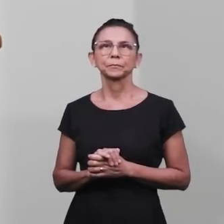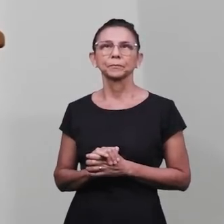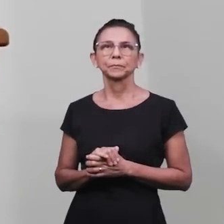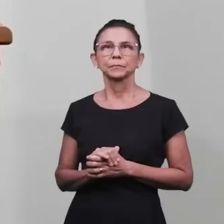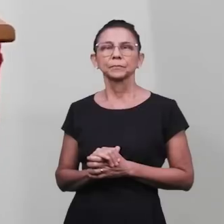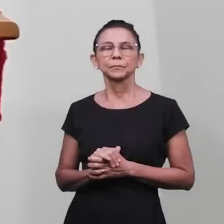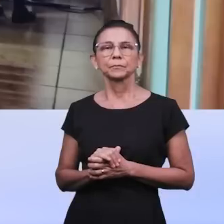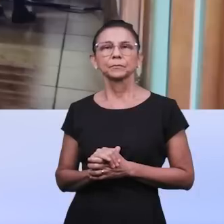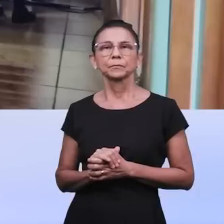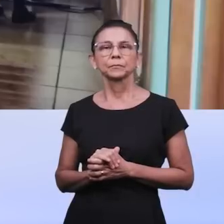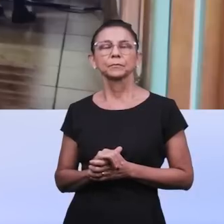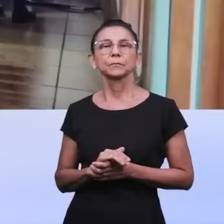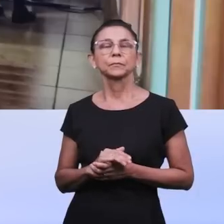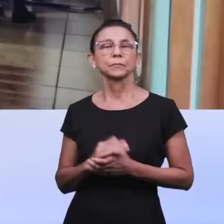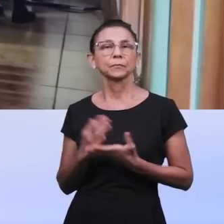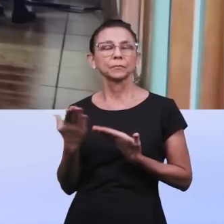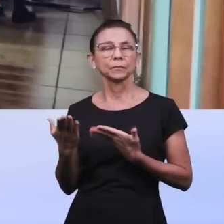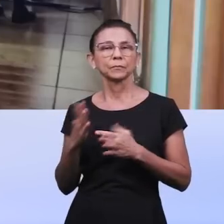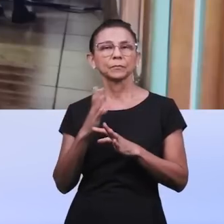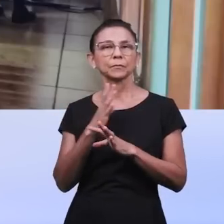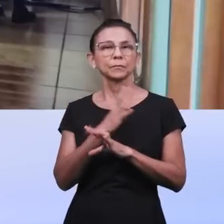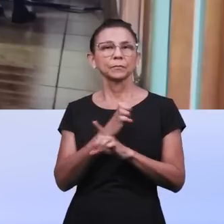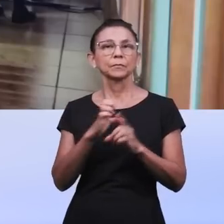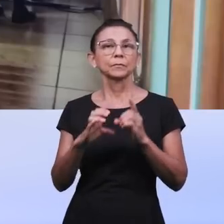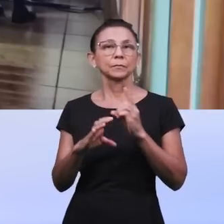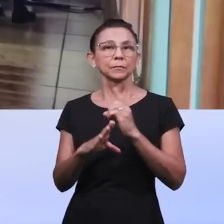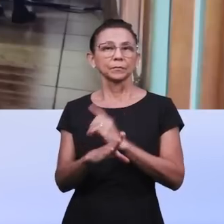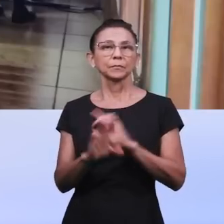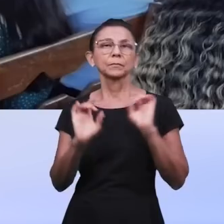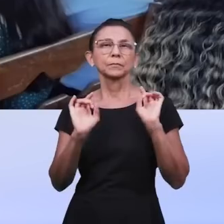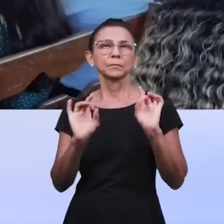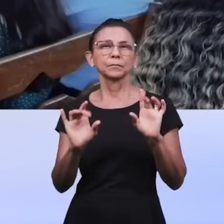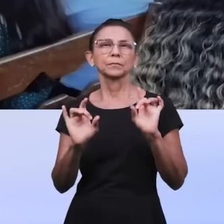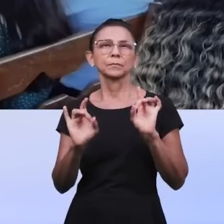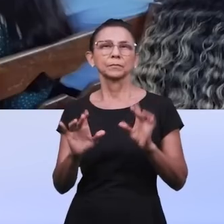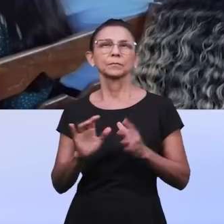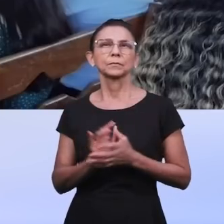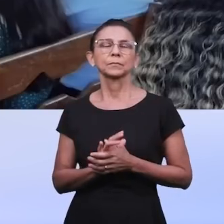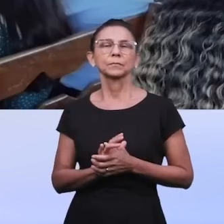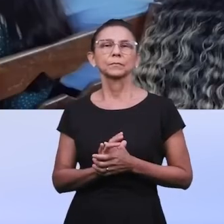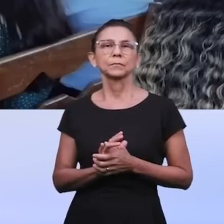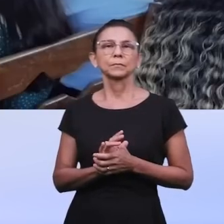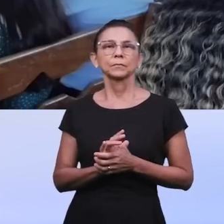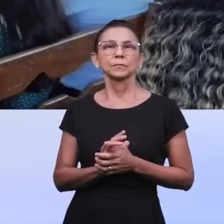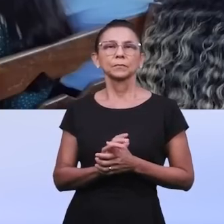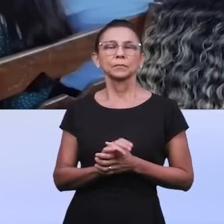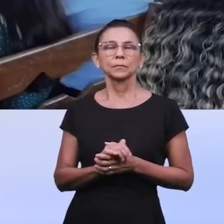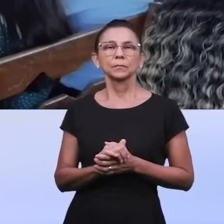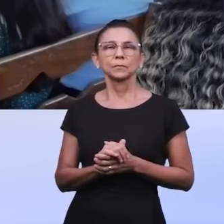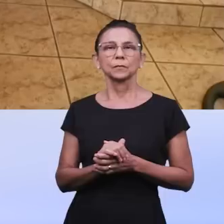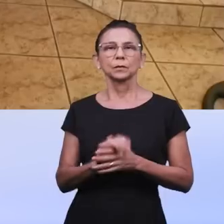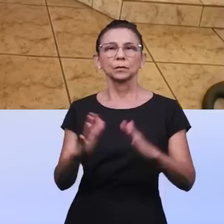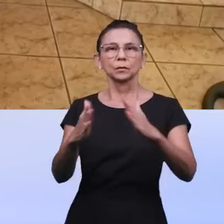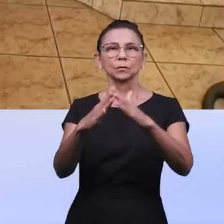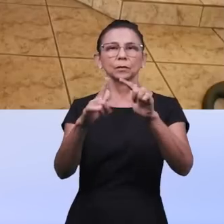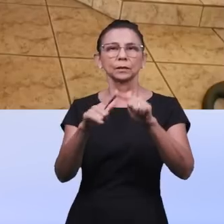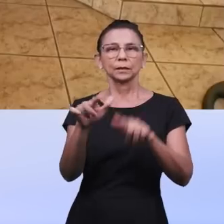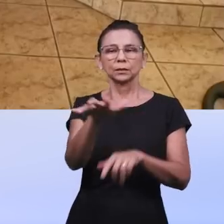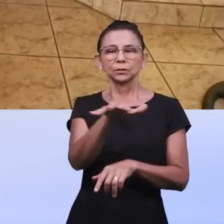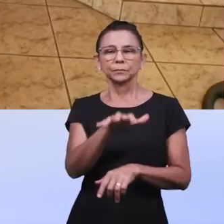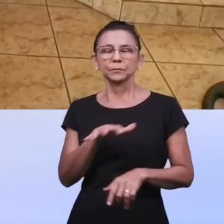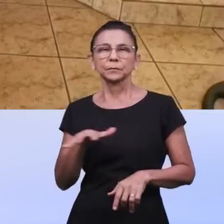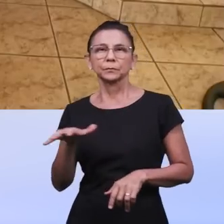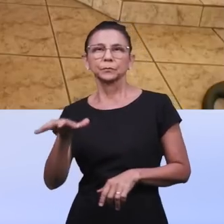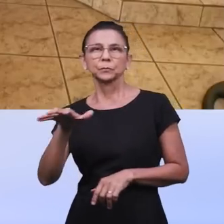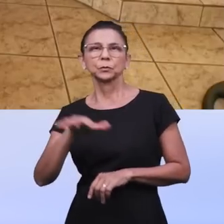dominical especial. No domingo de manhã, aconteceu uma escola bíblica dominical especial com as igrejas da região,